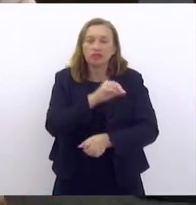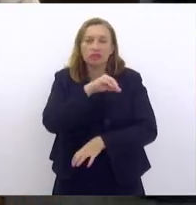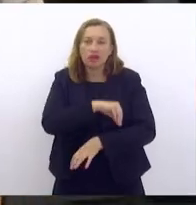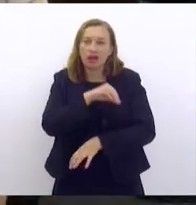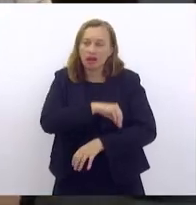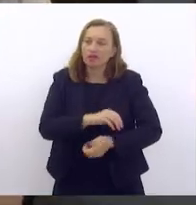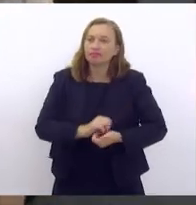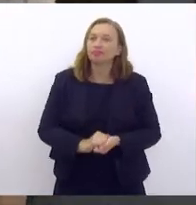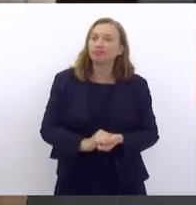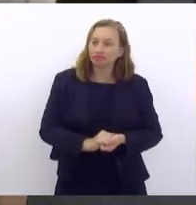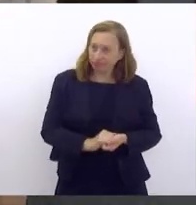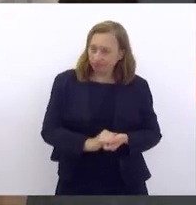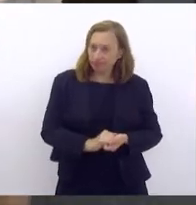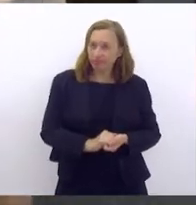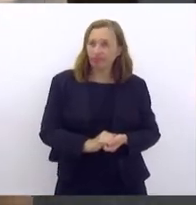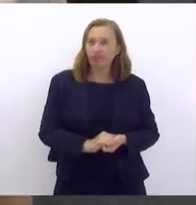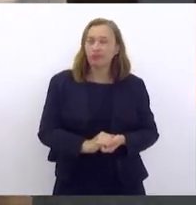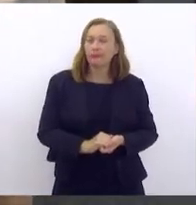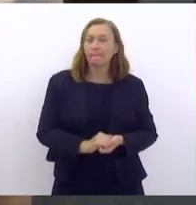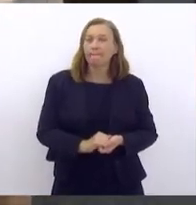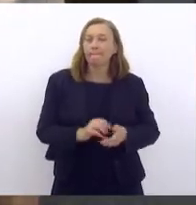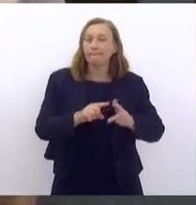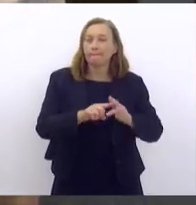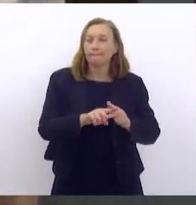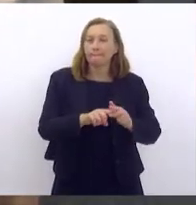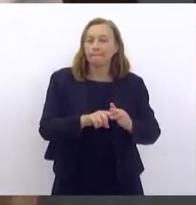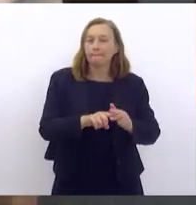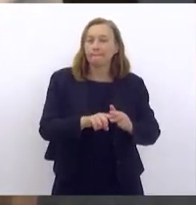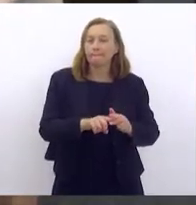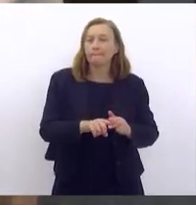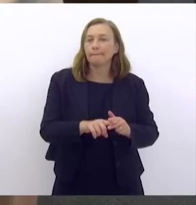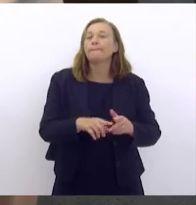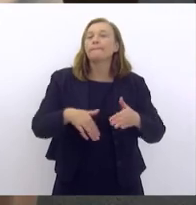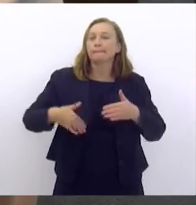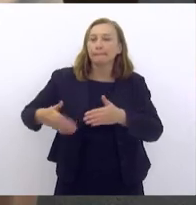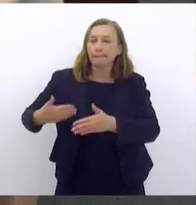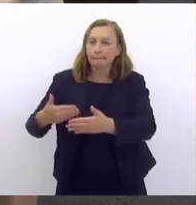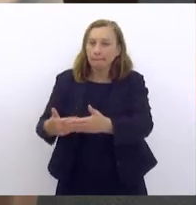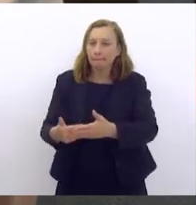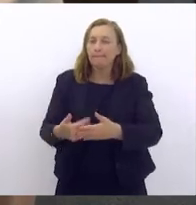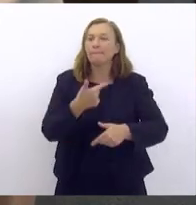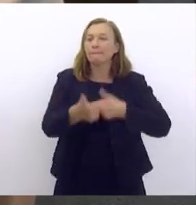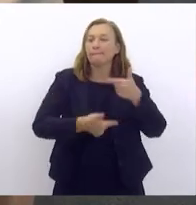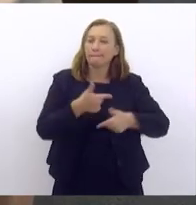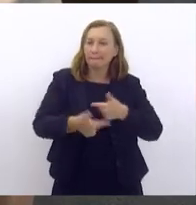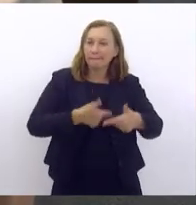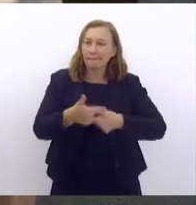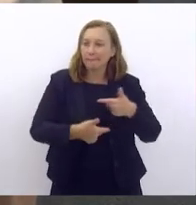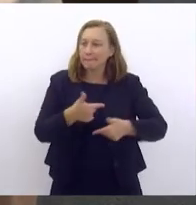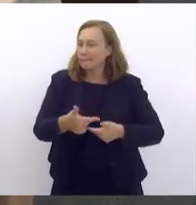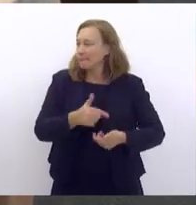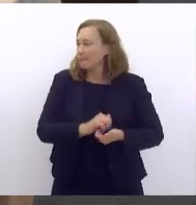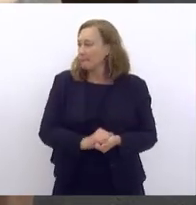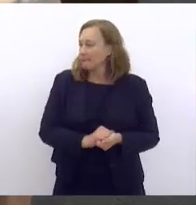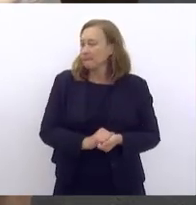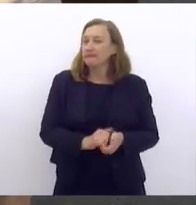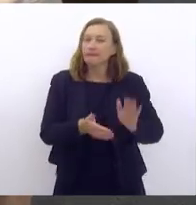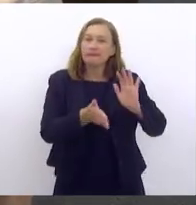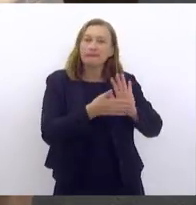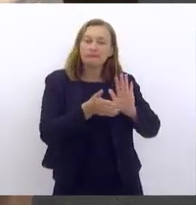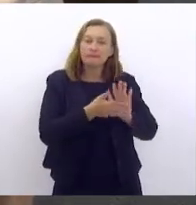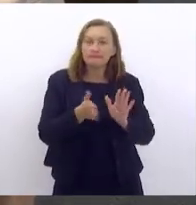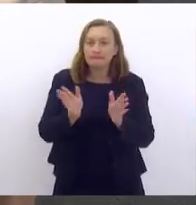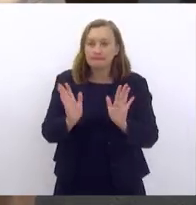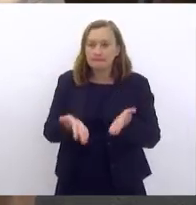remuneratórias, hierárquicas, com consequências no processo de trabalho na ponta. E a proposta